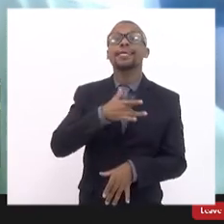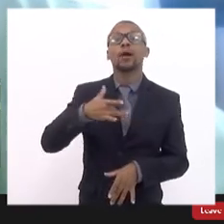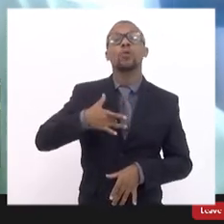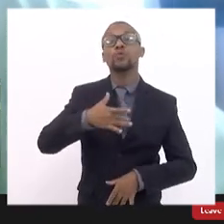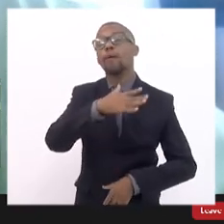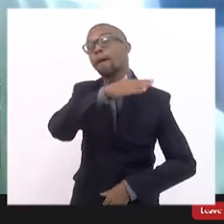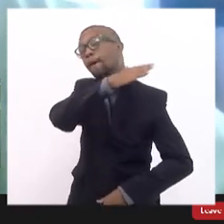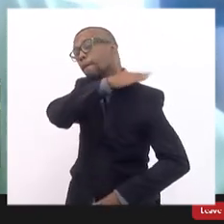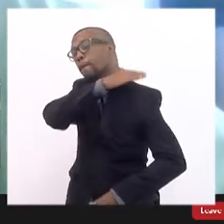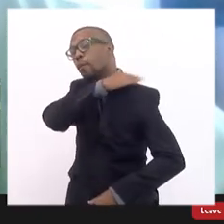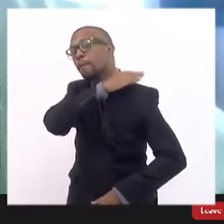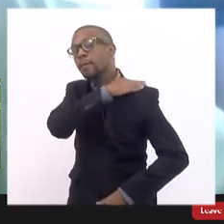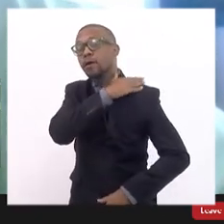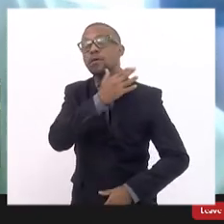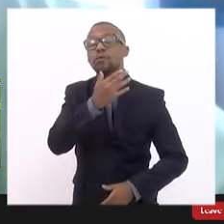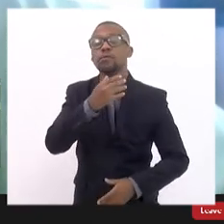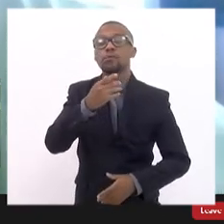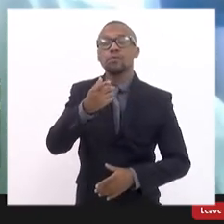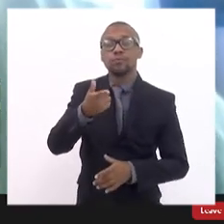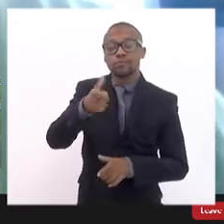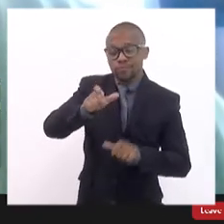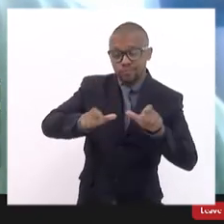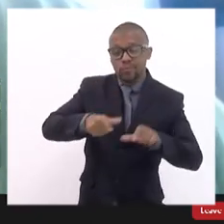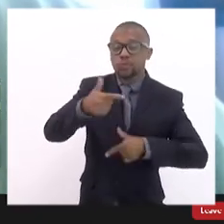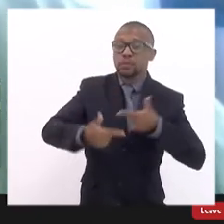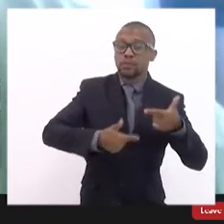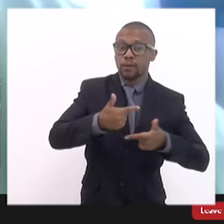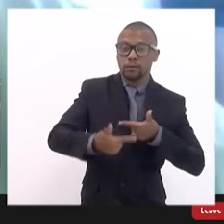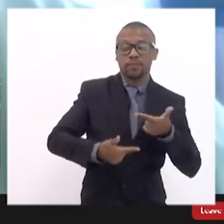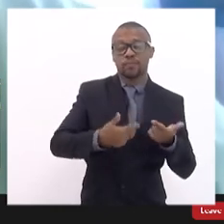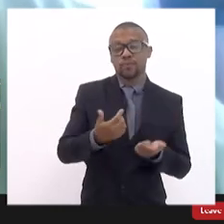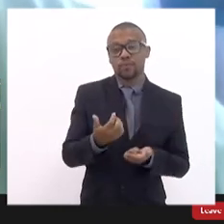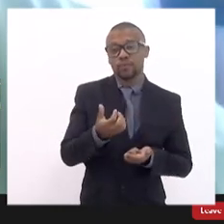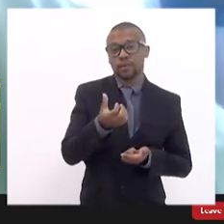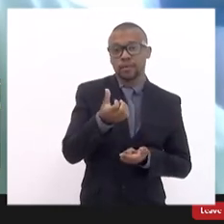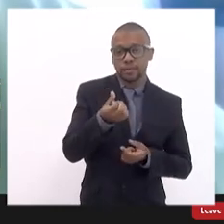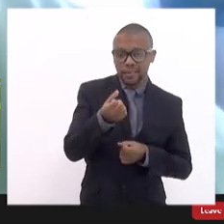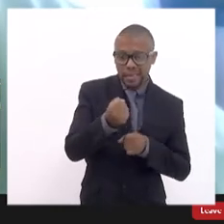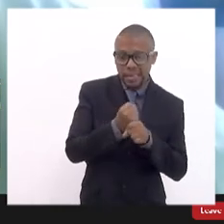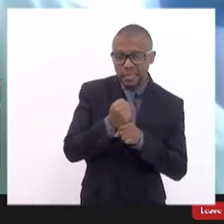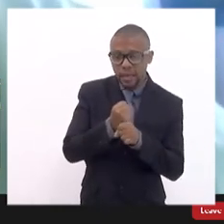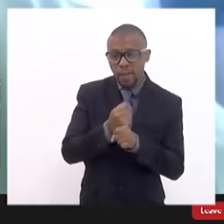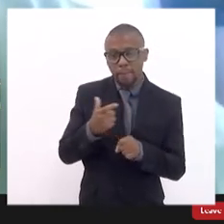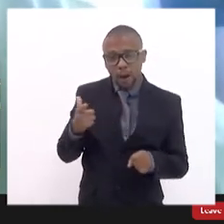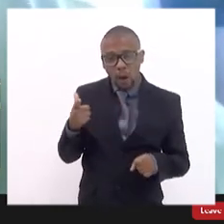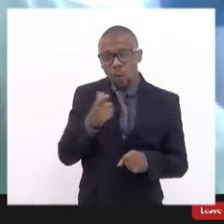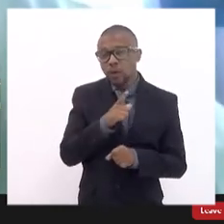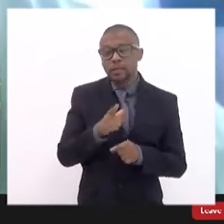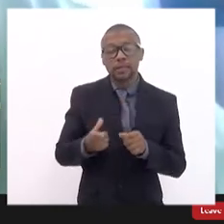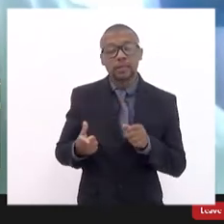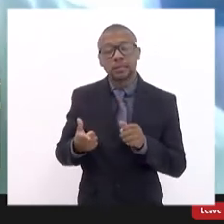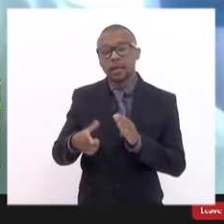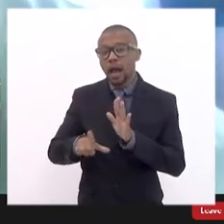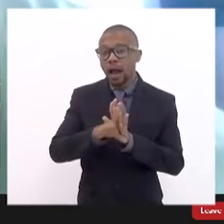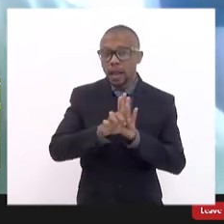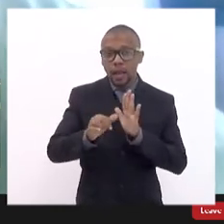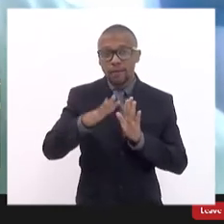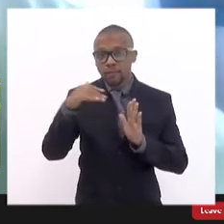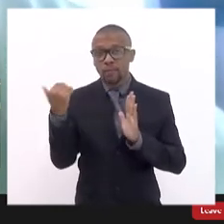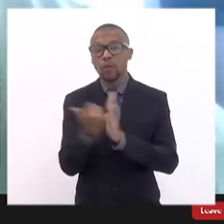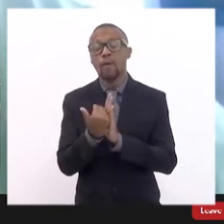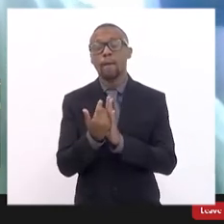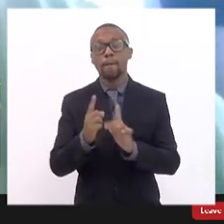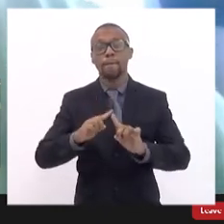Foram 2 anos para fazer a lei e 6 anos para fazer com que a lei fosse cumprida. Mas milhares de vidas foram